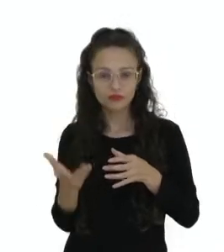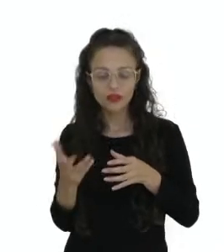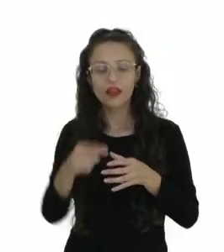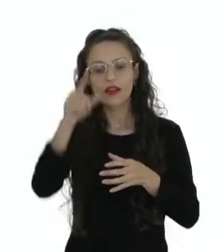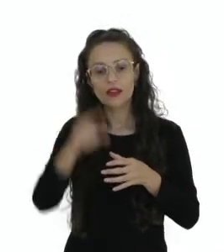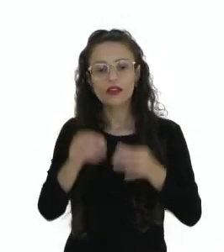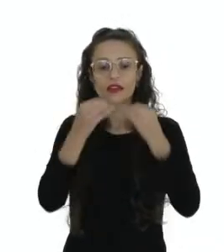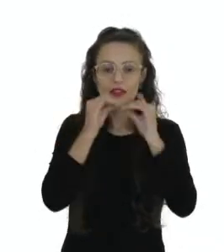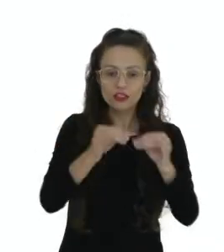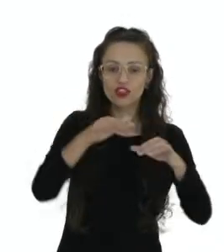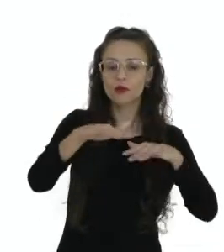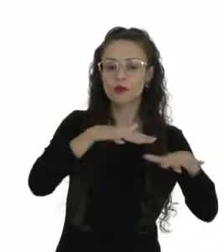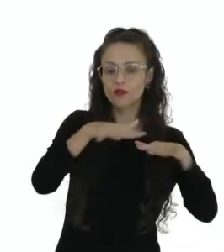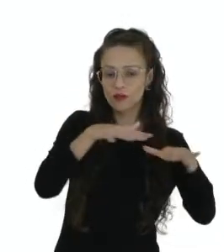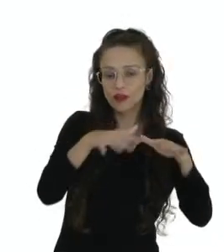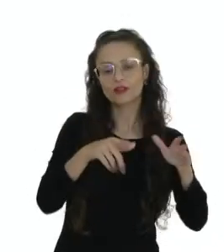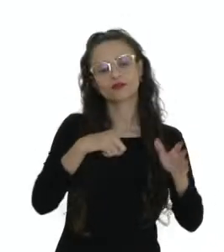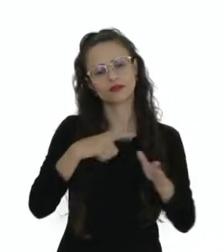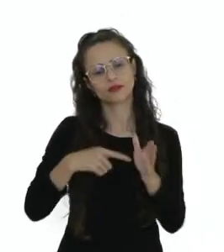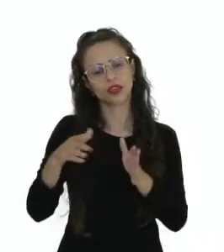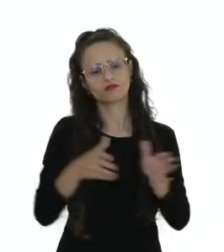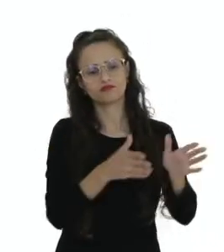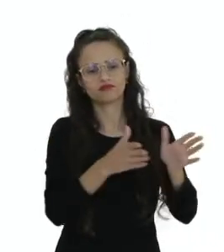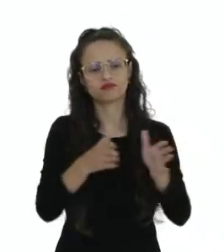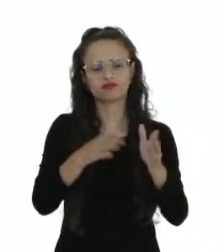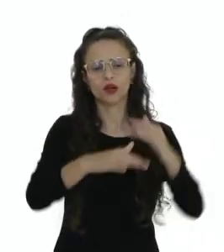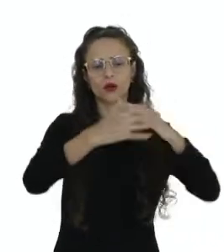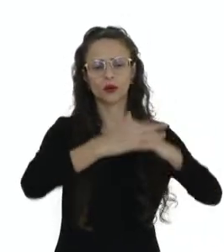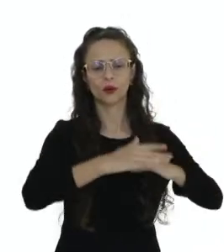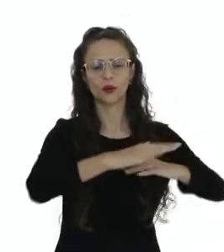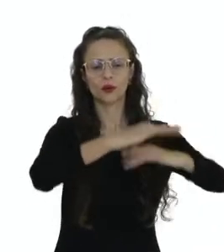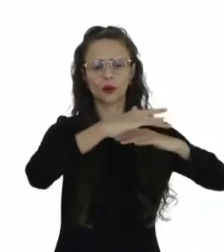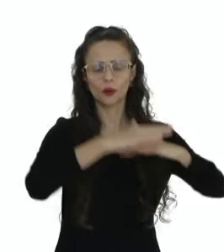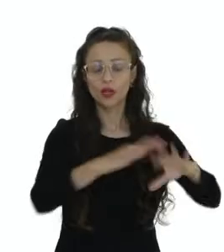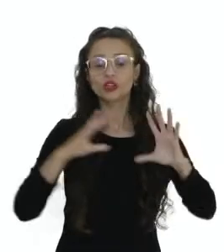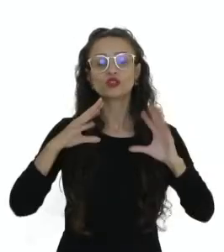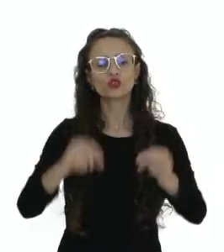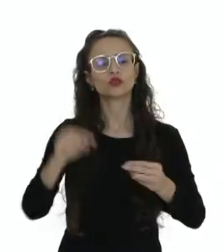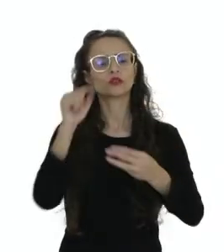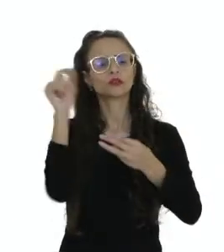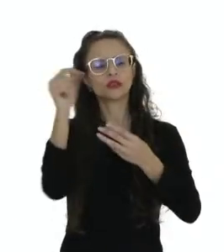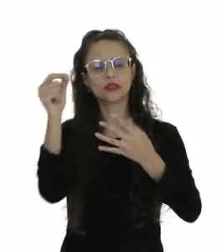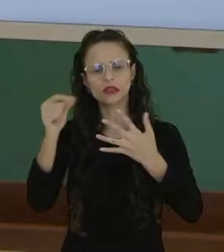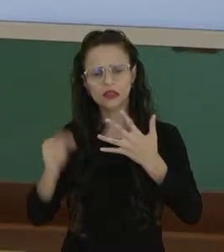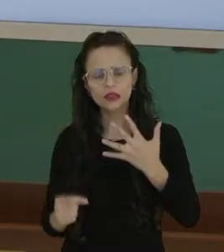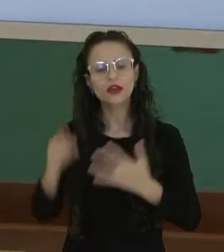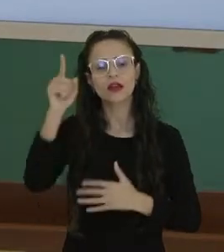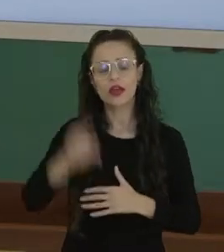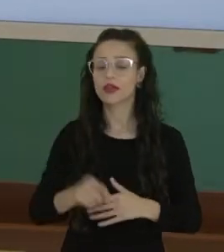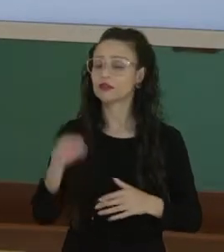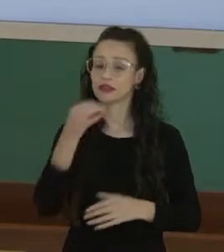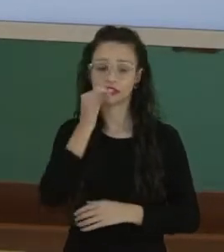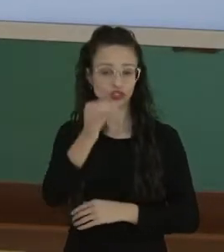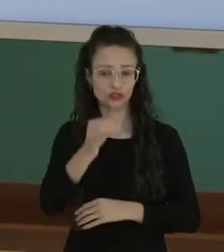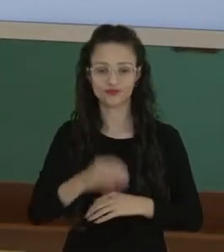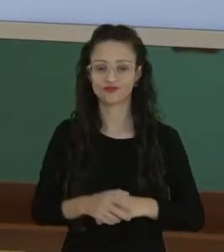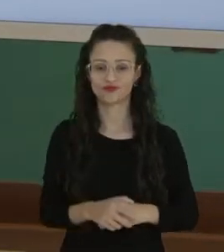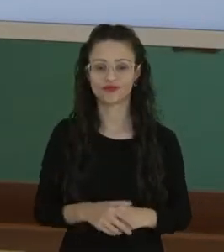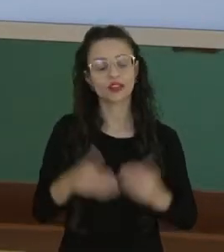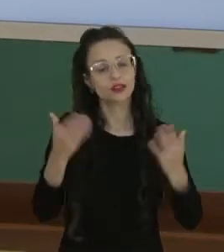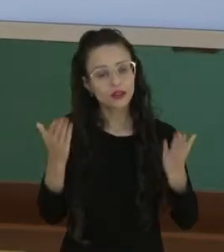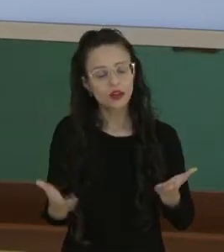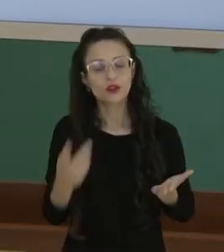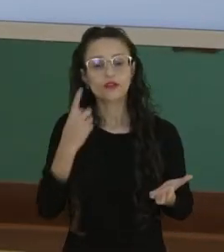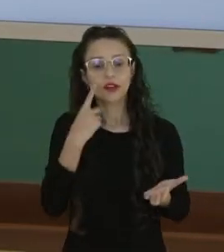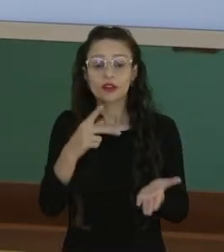energia cinética contida nas águas e o movimento do rio. Todas elas são situações que tratam de energia. Então veja